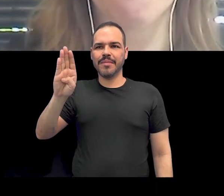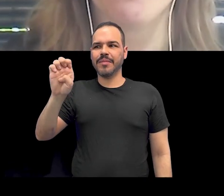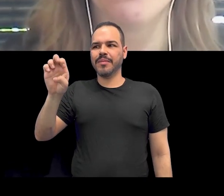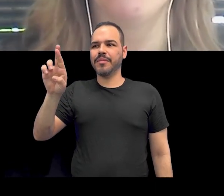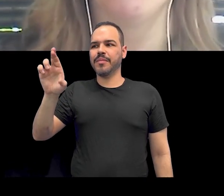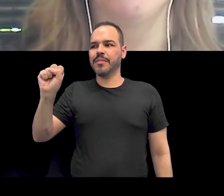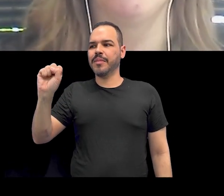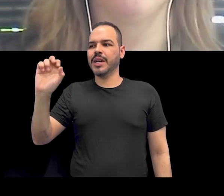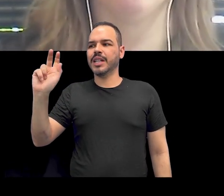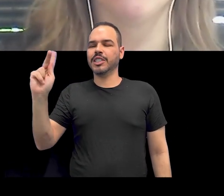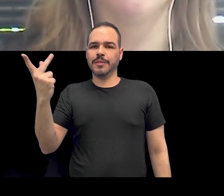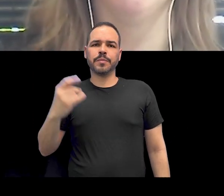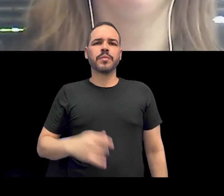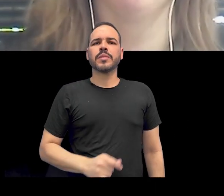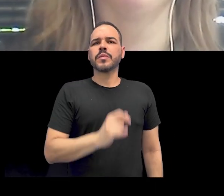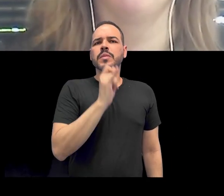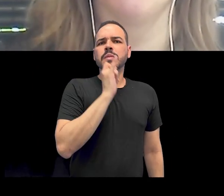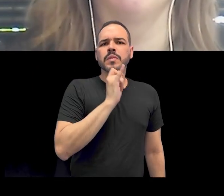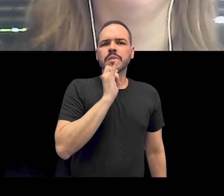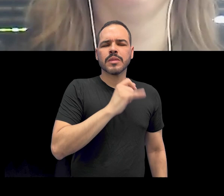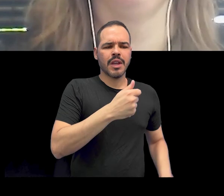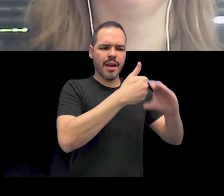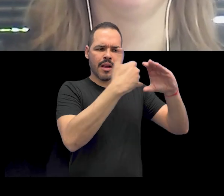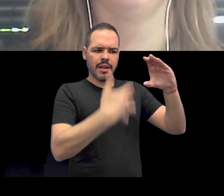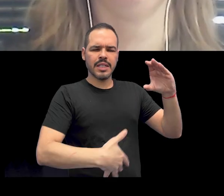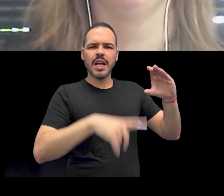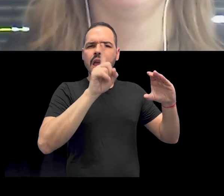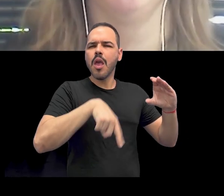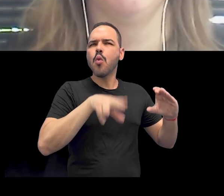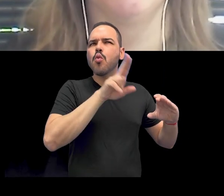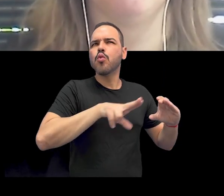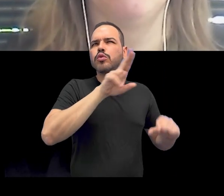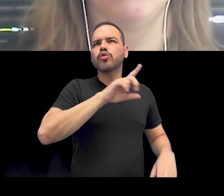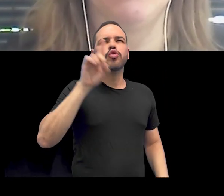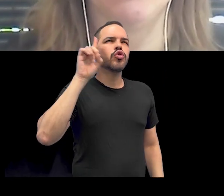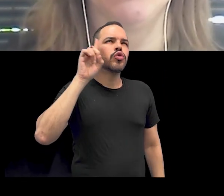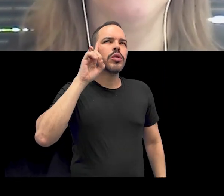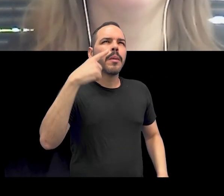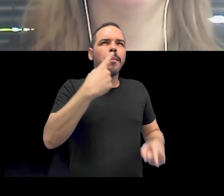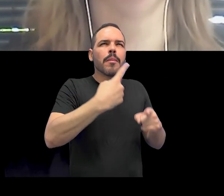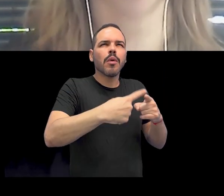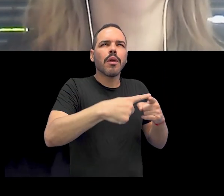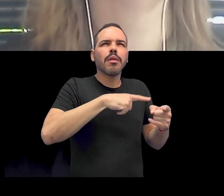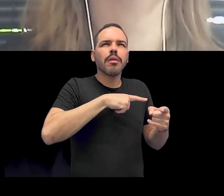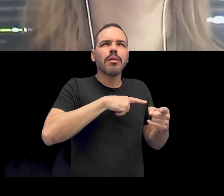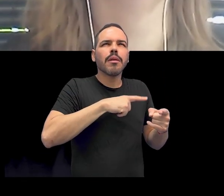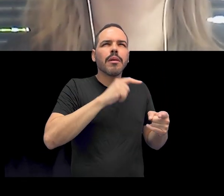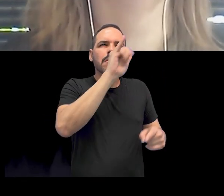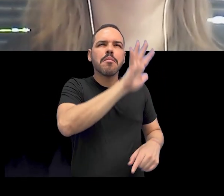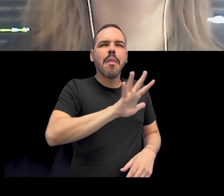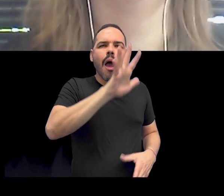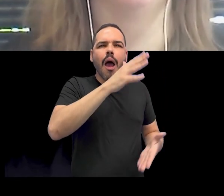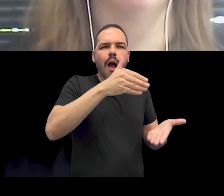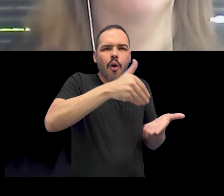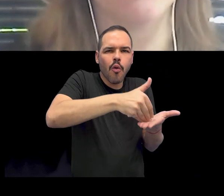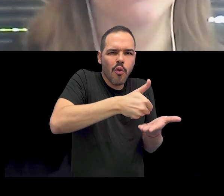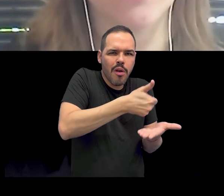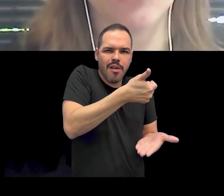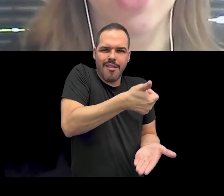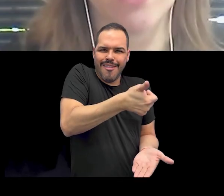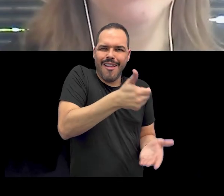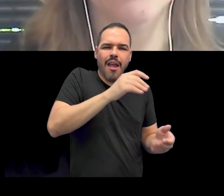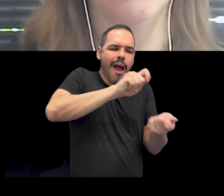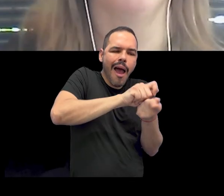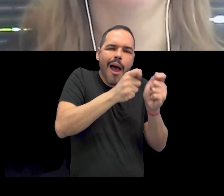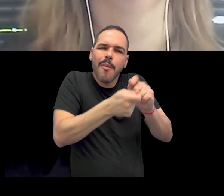né? Curvada, apropriada para quem precisa dessa ferramenta, né? Então, o objetivo desses auxílios da